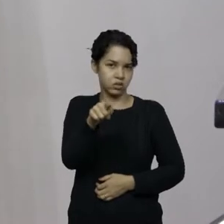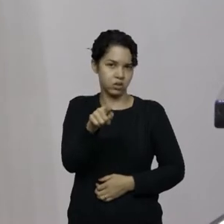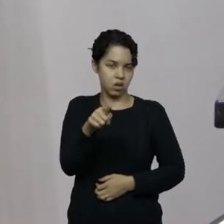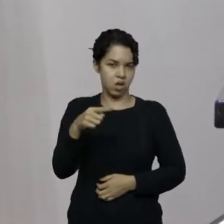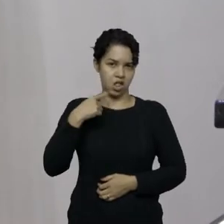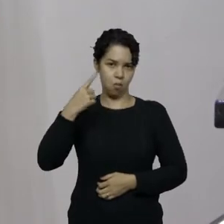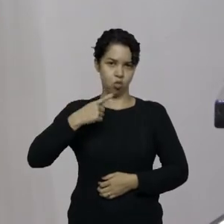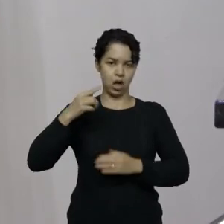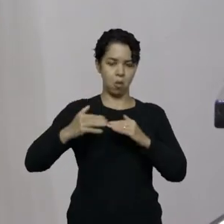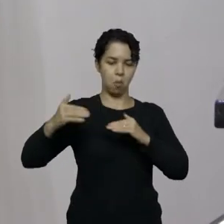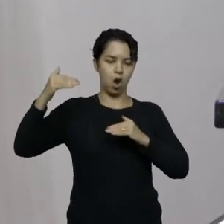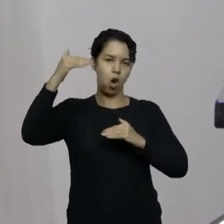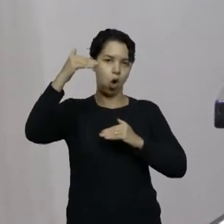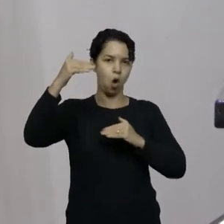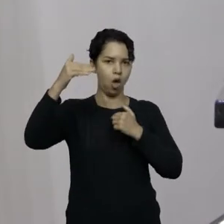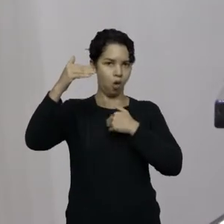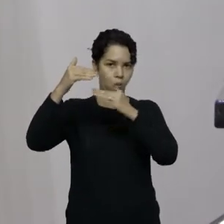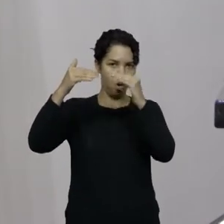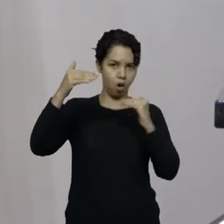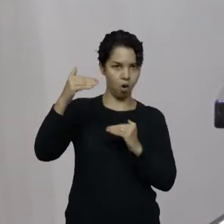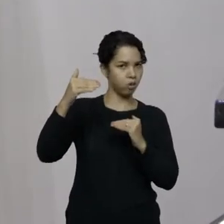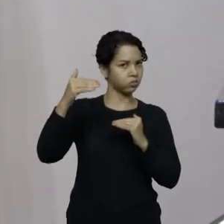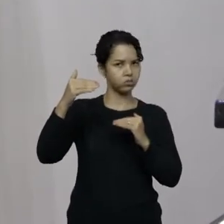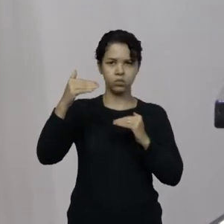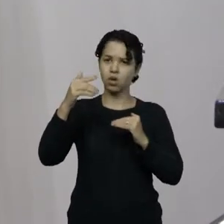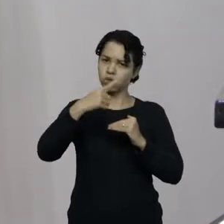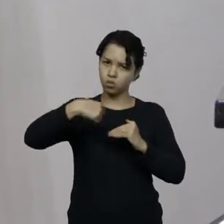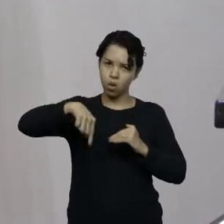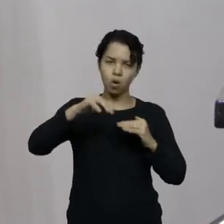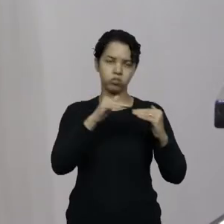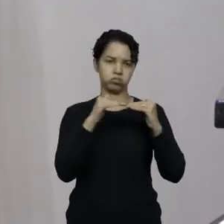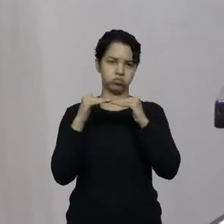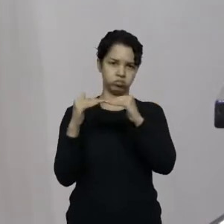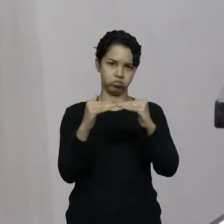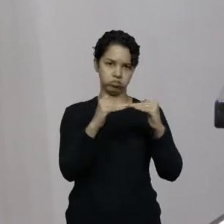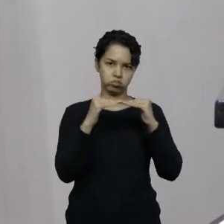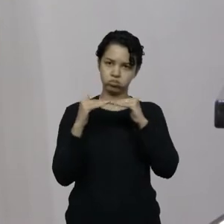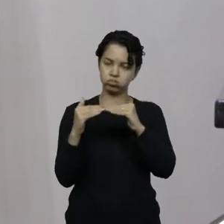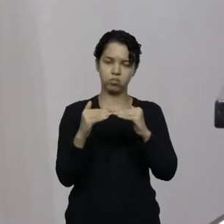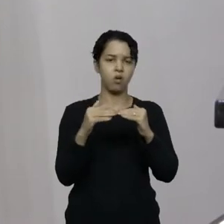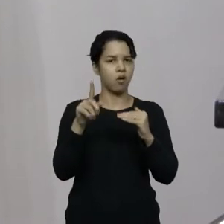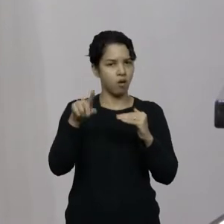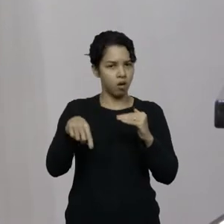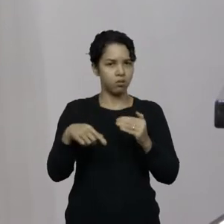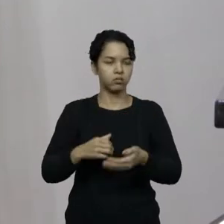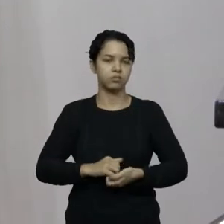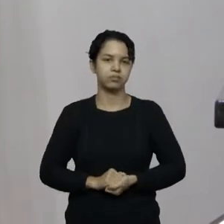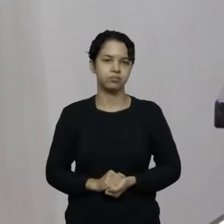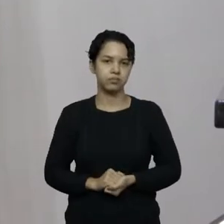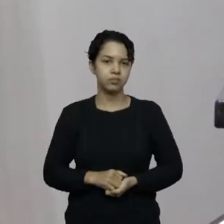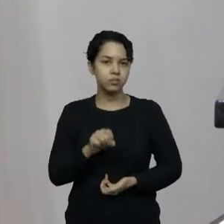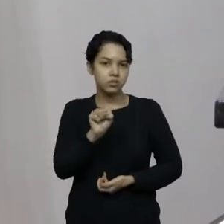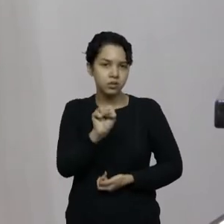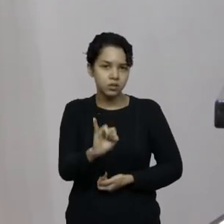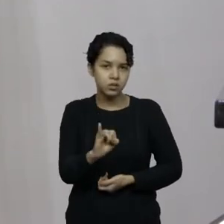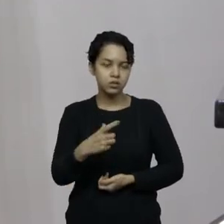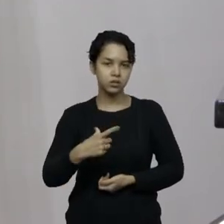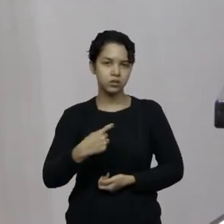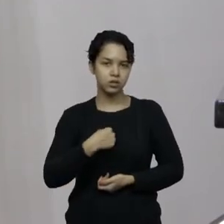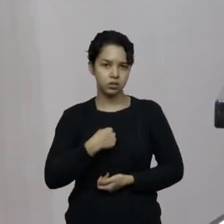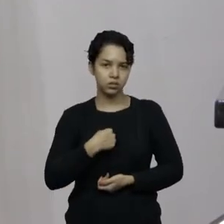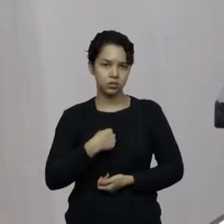que eu nós somos deputados legitimamente igual legitimamente esse eu